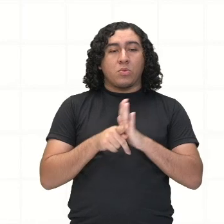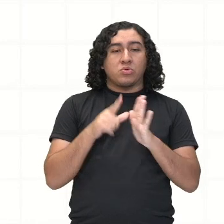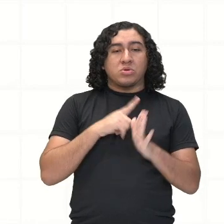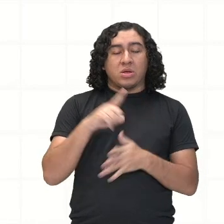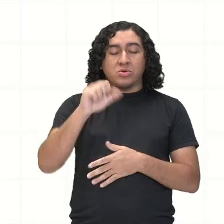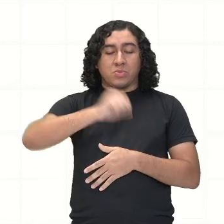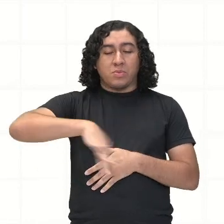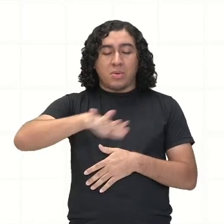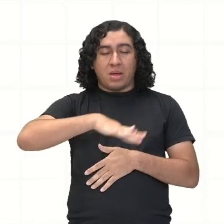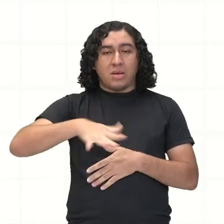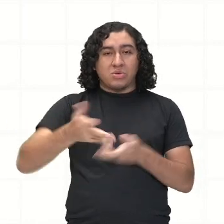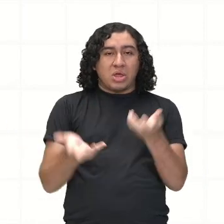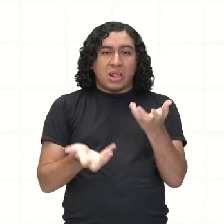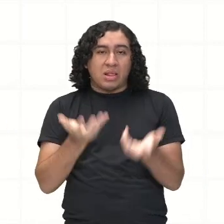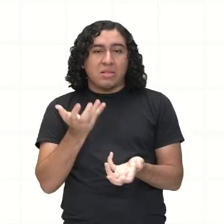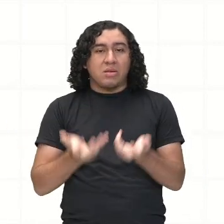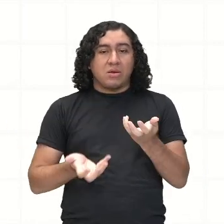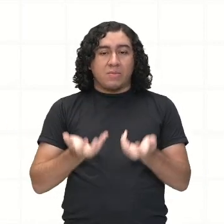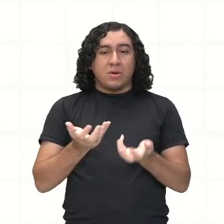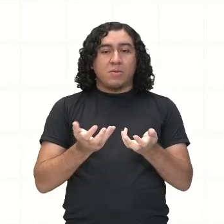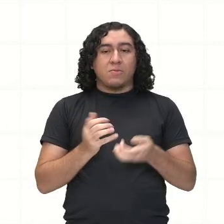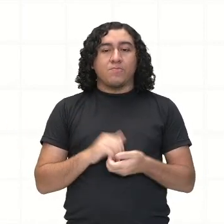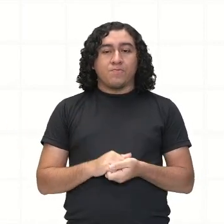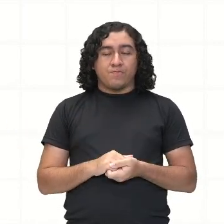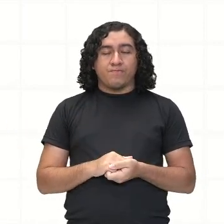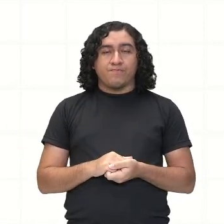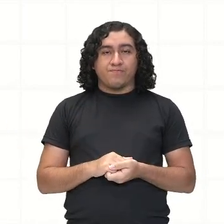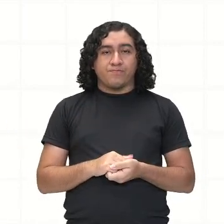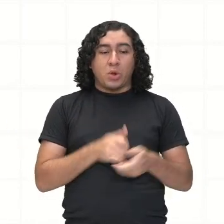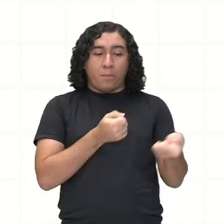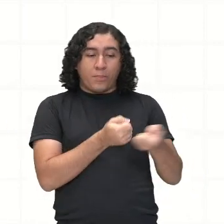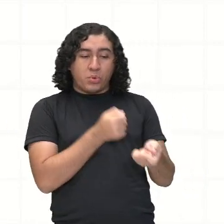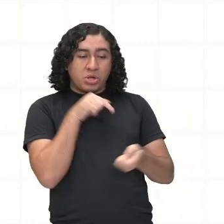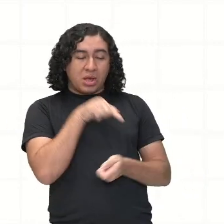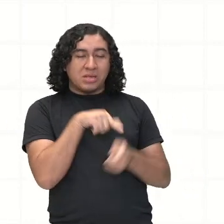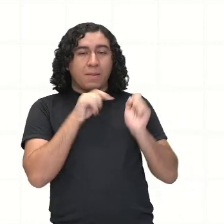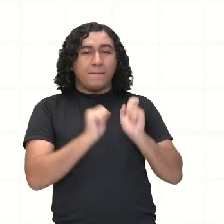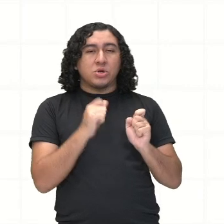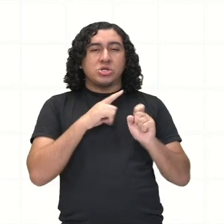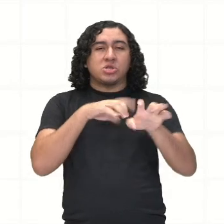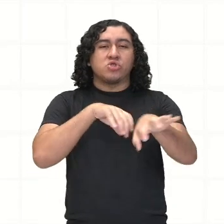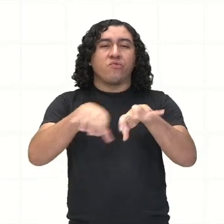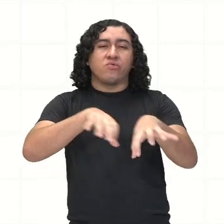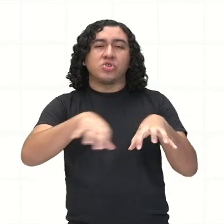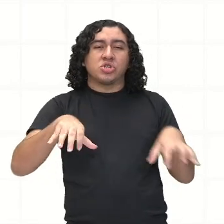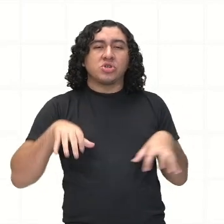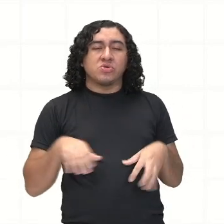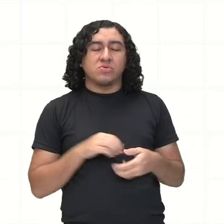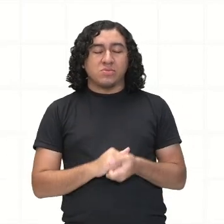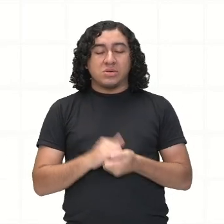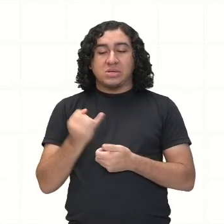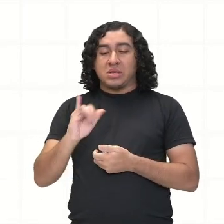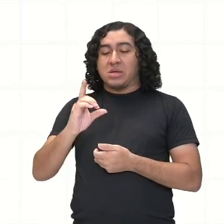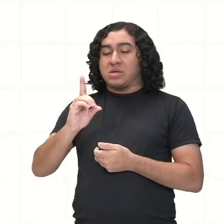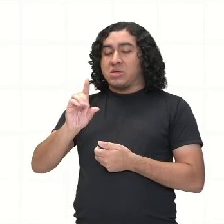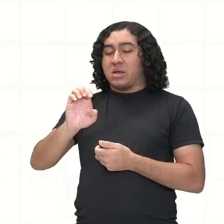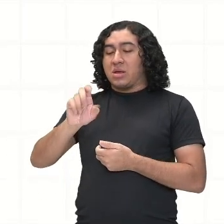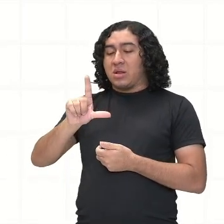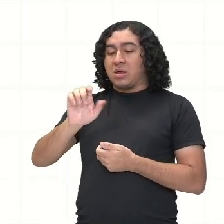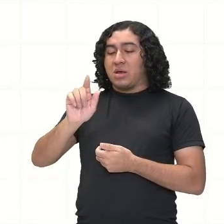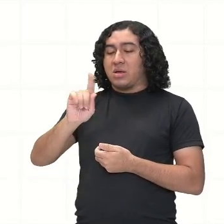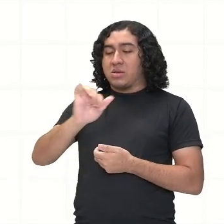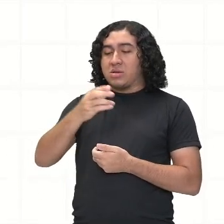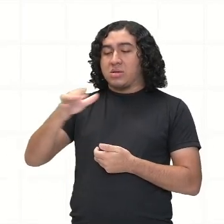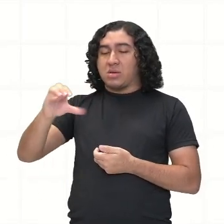governo estável. Então, o que ele fala? Que esse poder ele não pode ser dividido. Quando se fala de delegação de poderes, quer dizer que eu